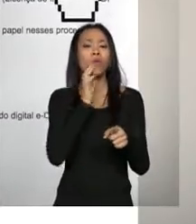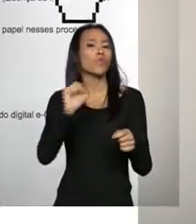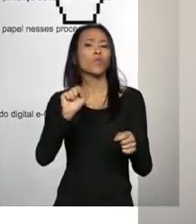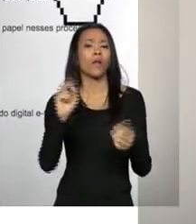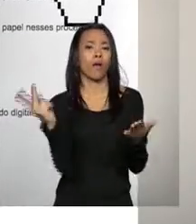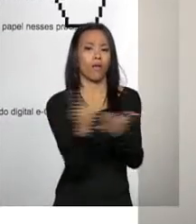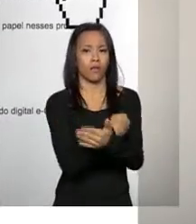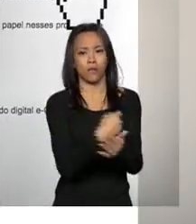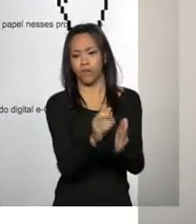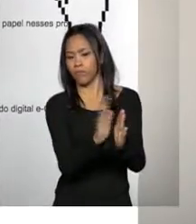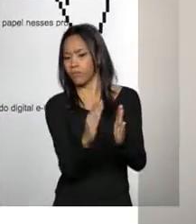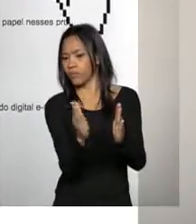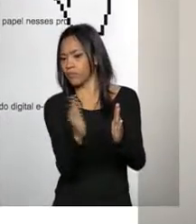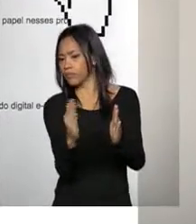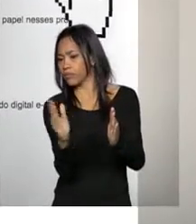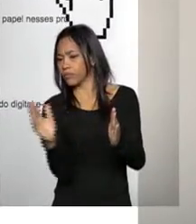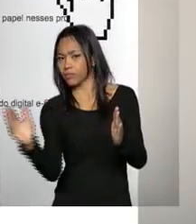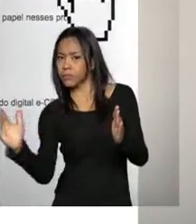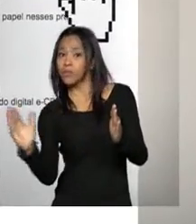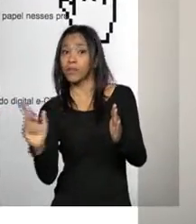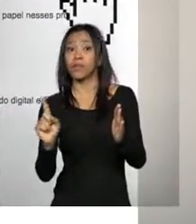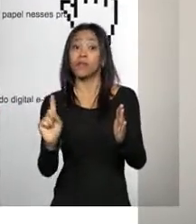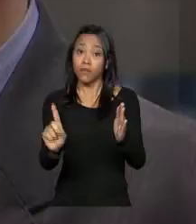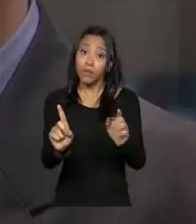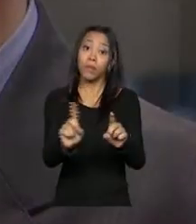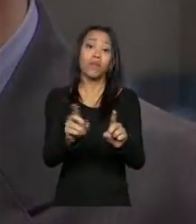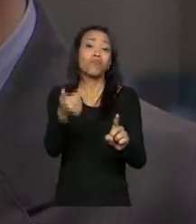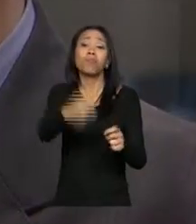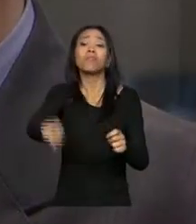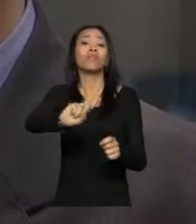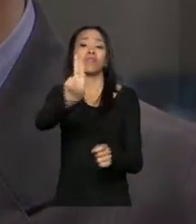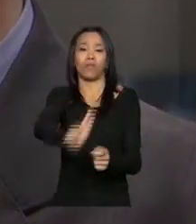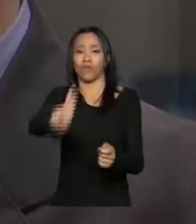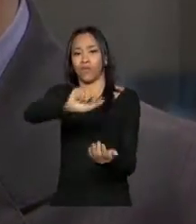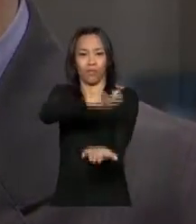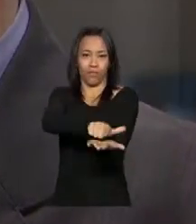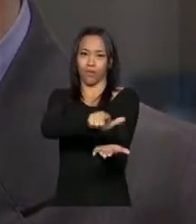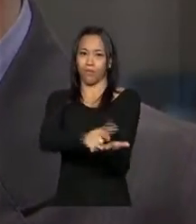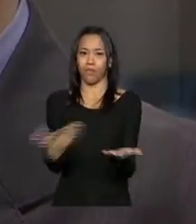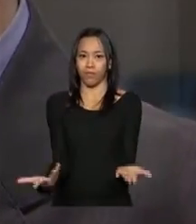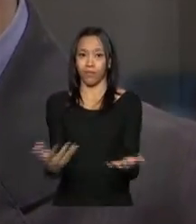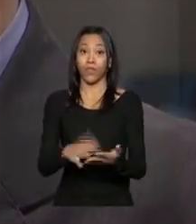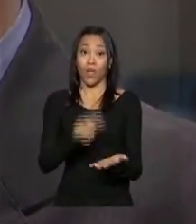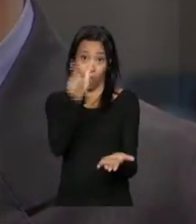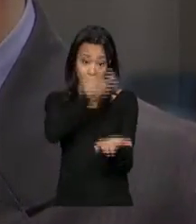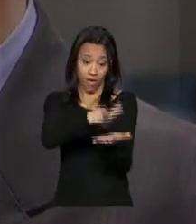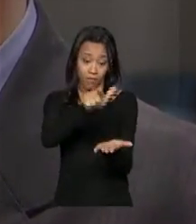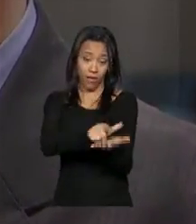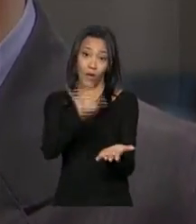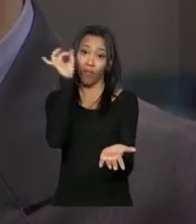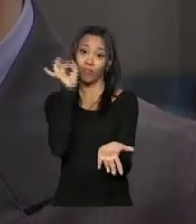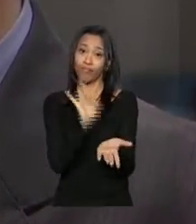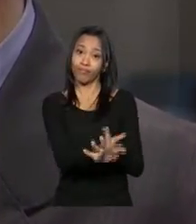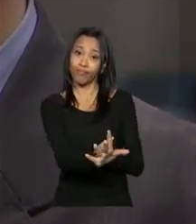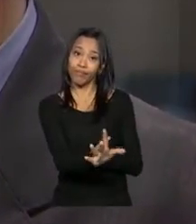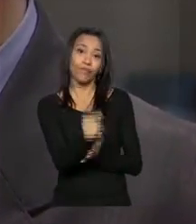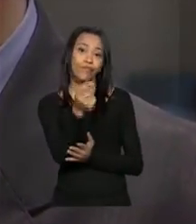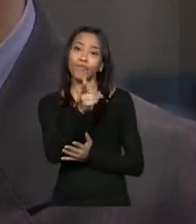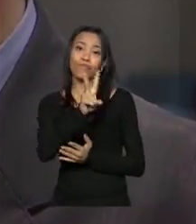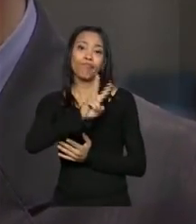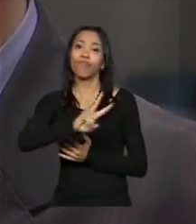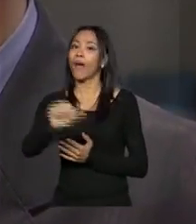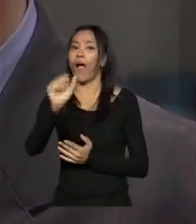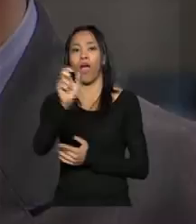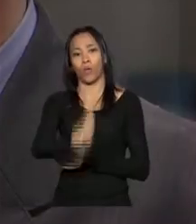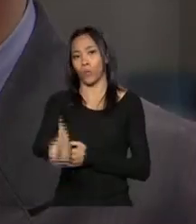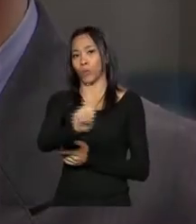transações realizadas por ele, eliminando o uso do papel. Nós teremos a eliminação completa do papel no comércio exterior por meio da implementação